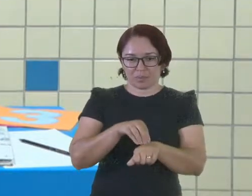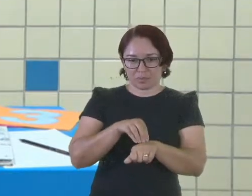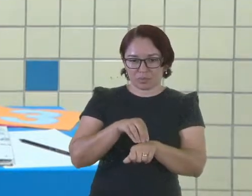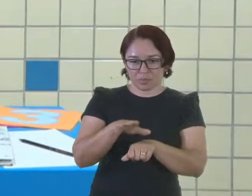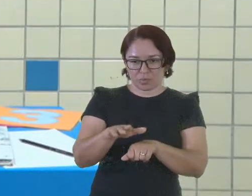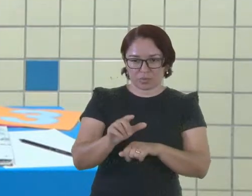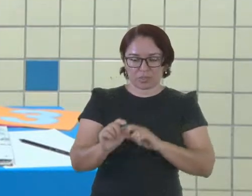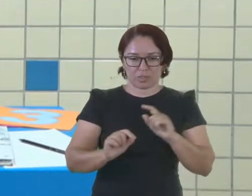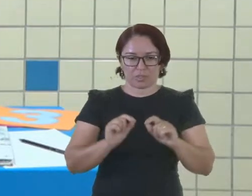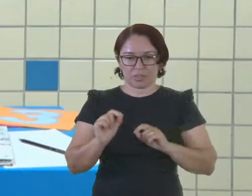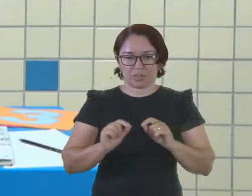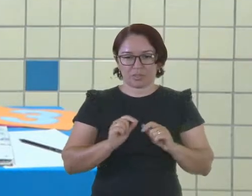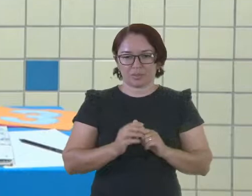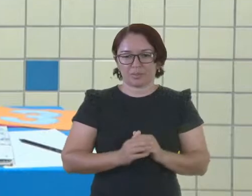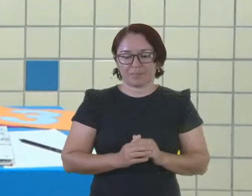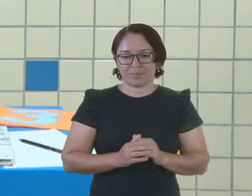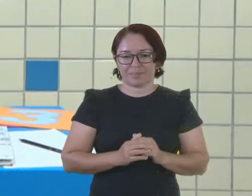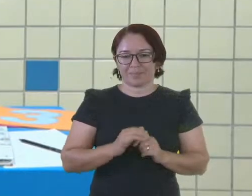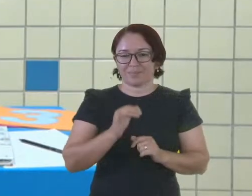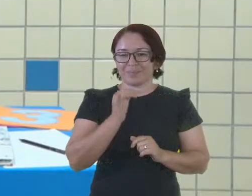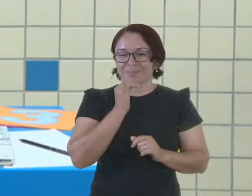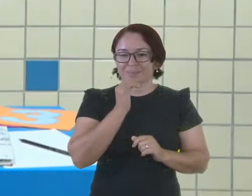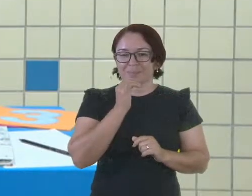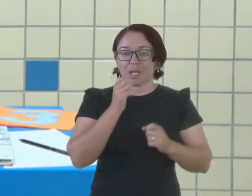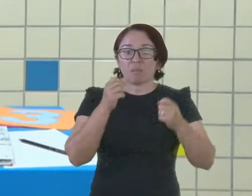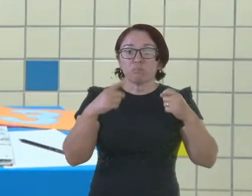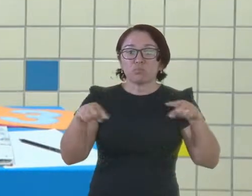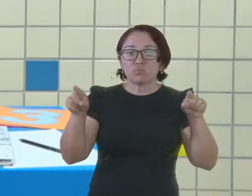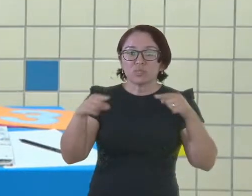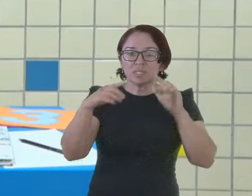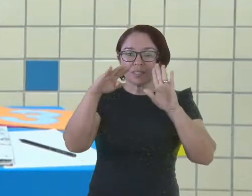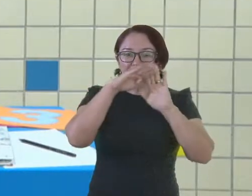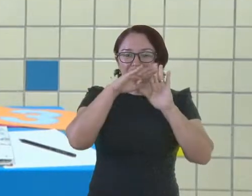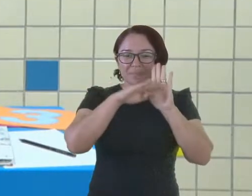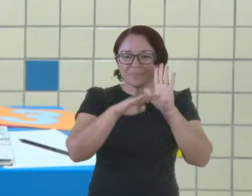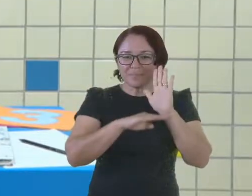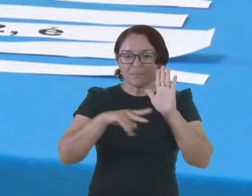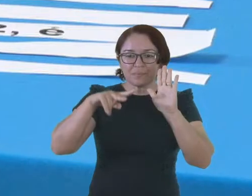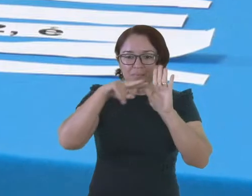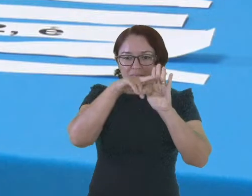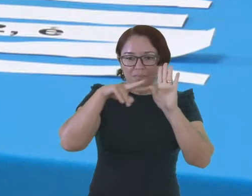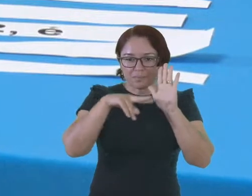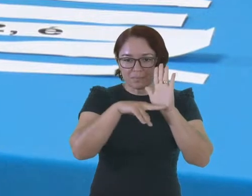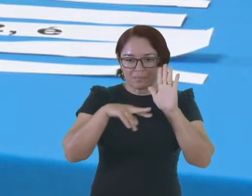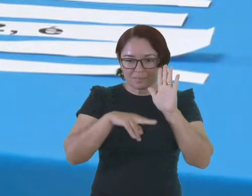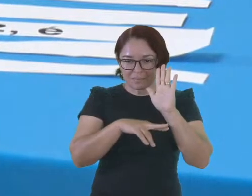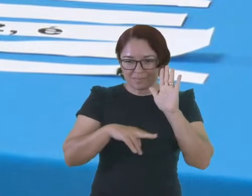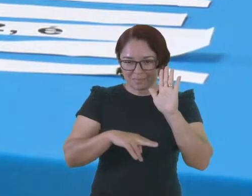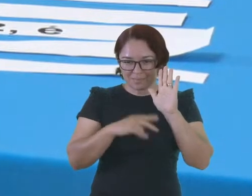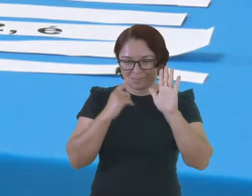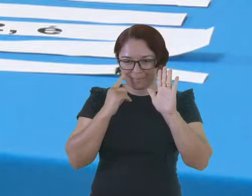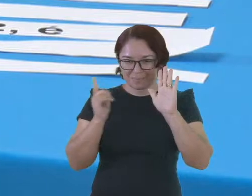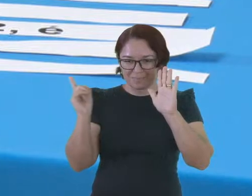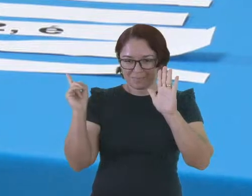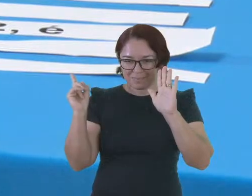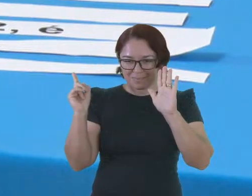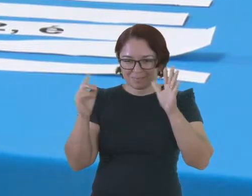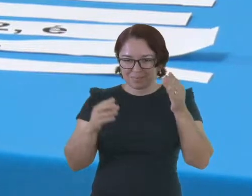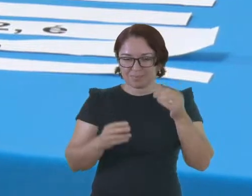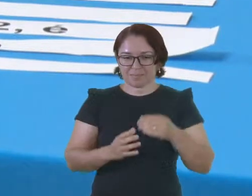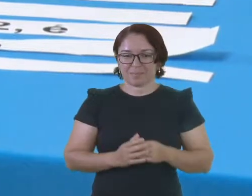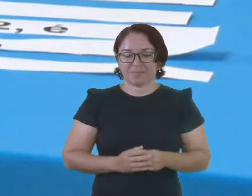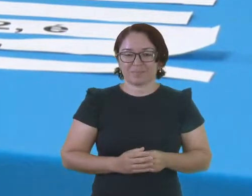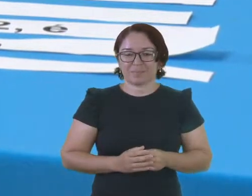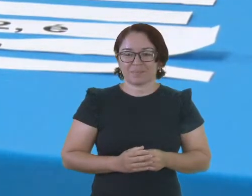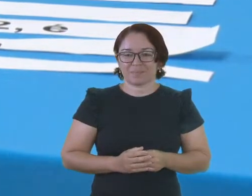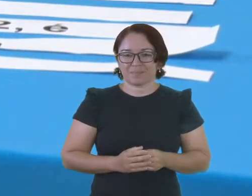um pedaço aqui da letra da música e a gente divide o texto em estrofes. Se chama